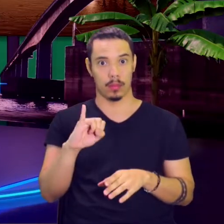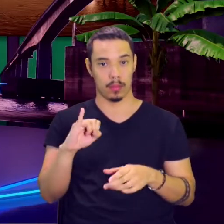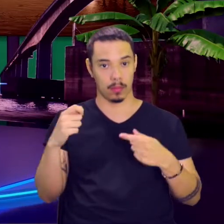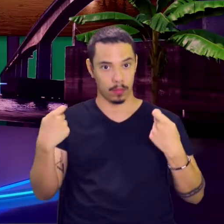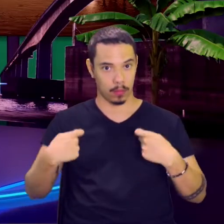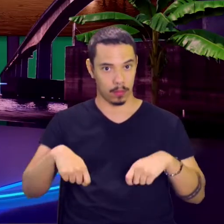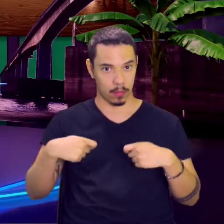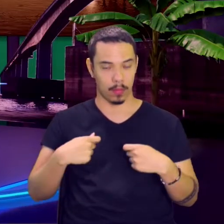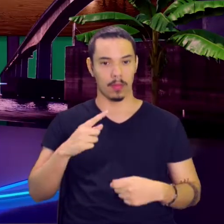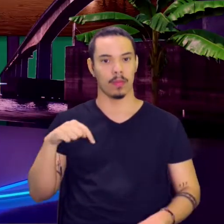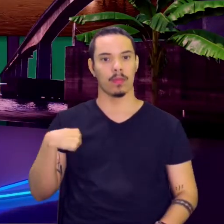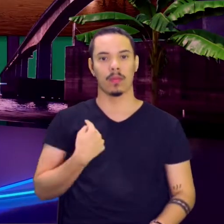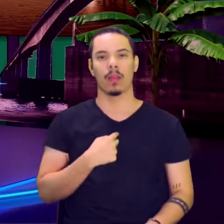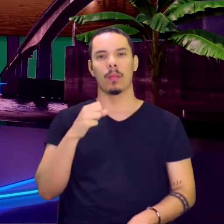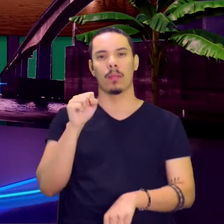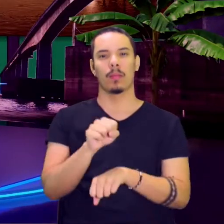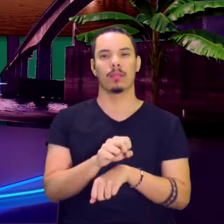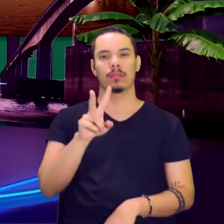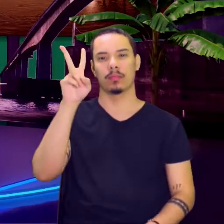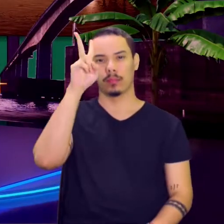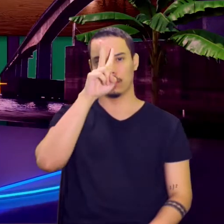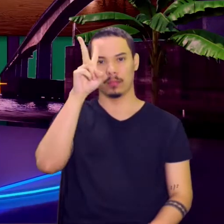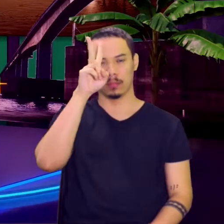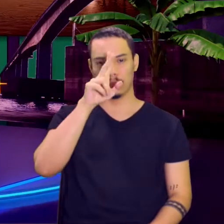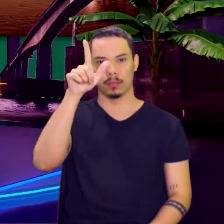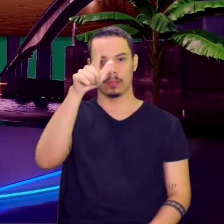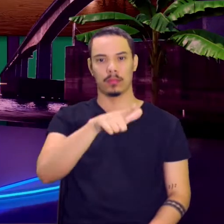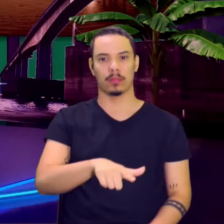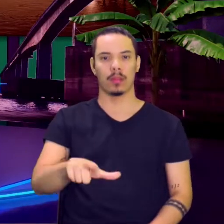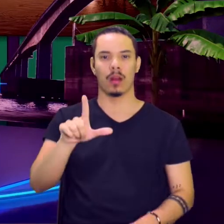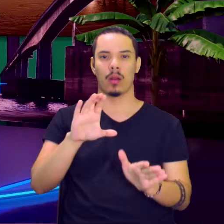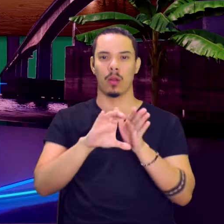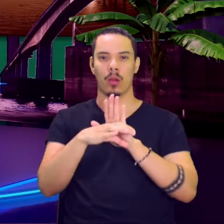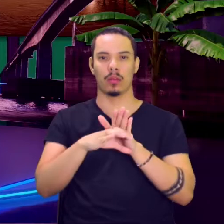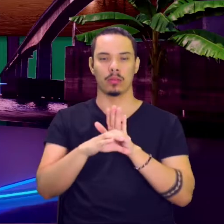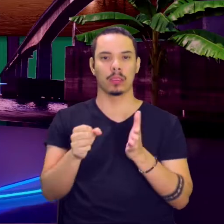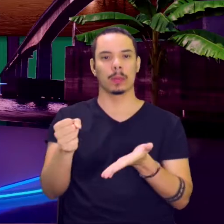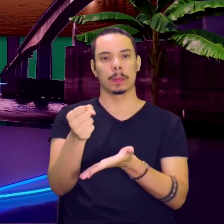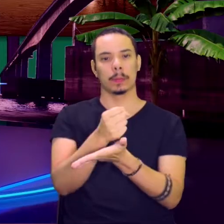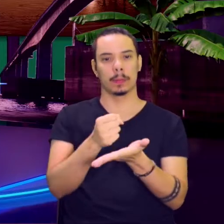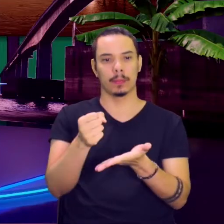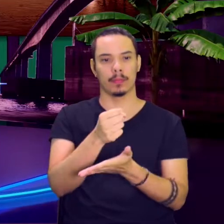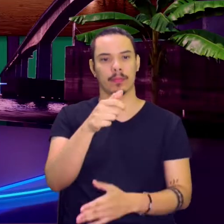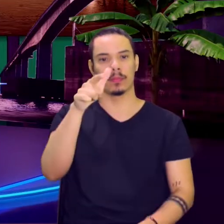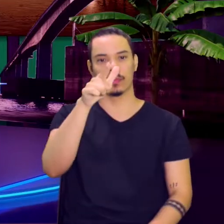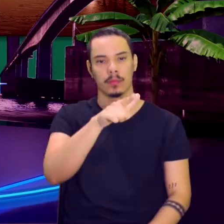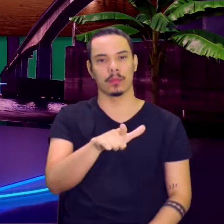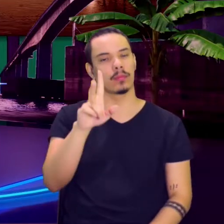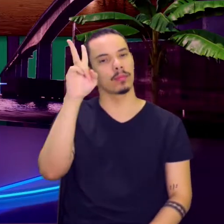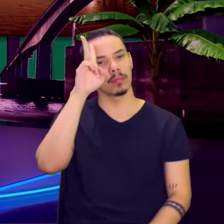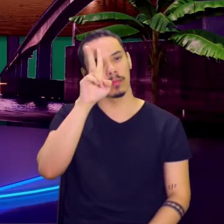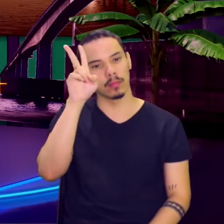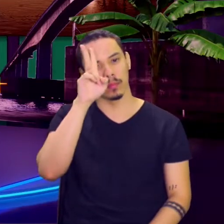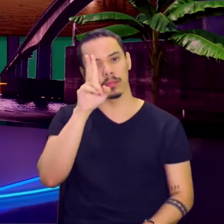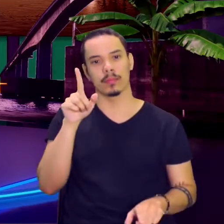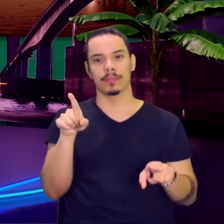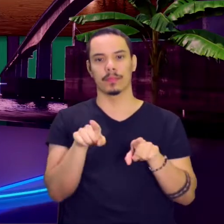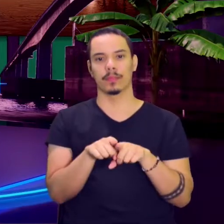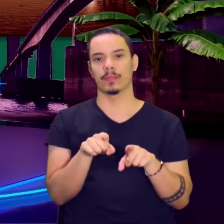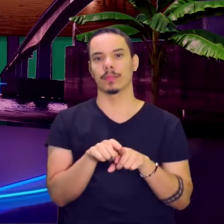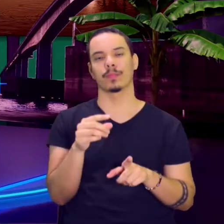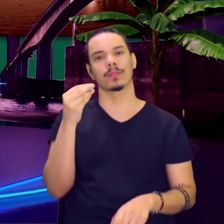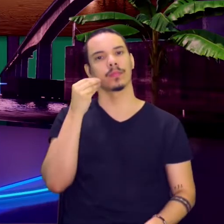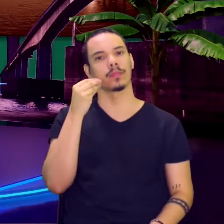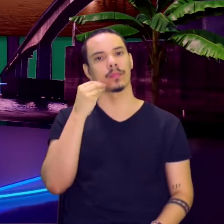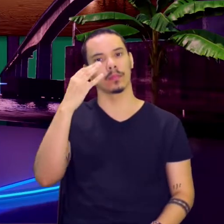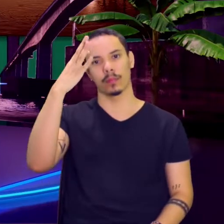gente para relembrar alguns conceitos básicos, para que ele relembre e consiga